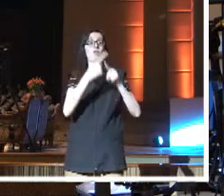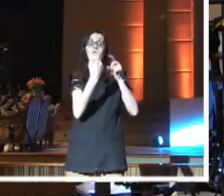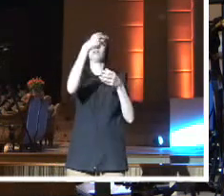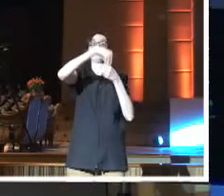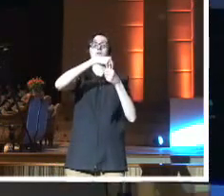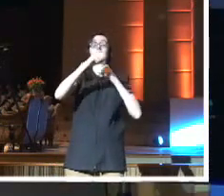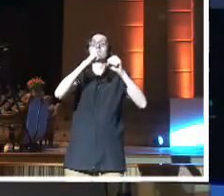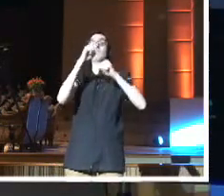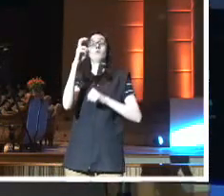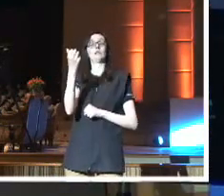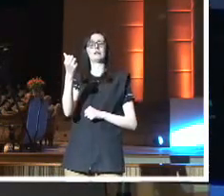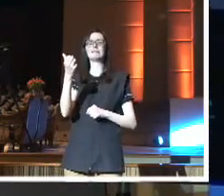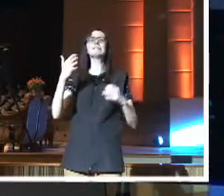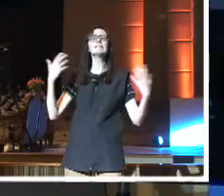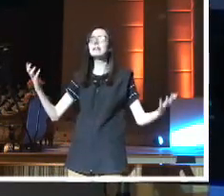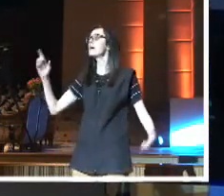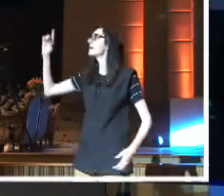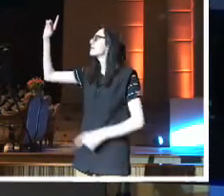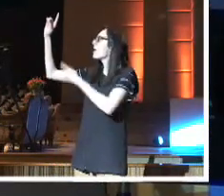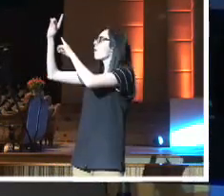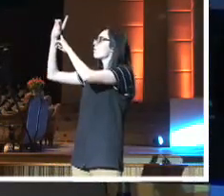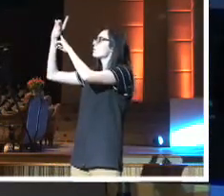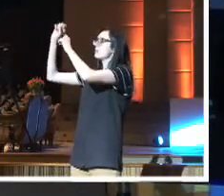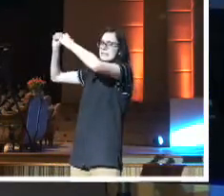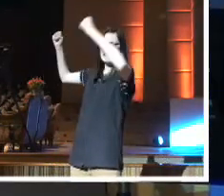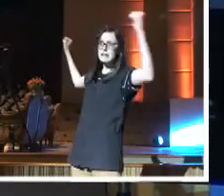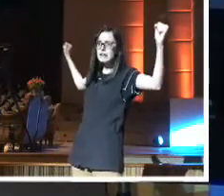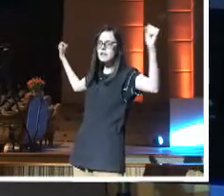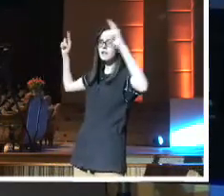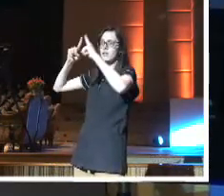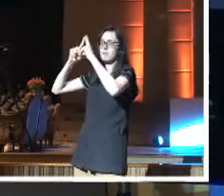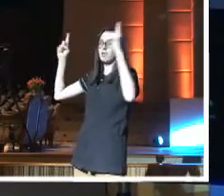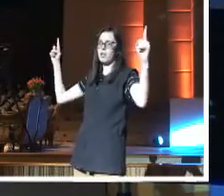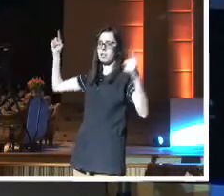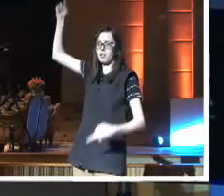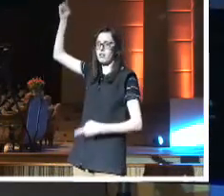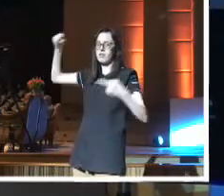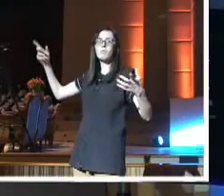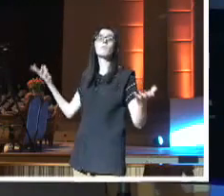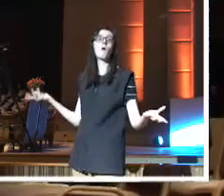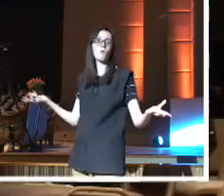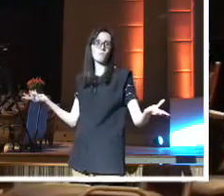Qual é o tamanho do teu Deus?